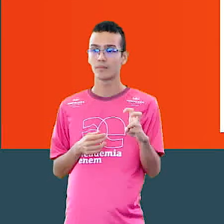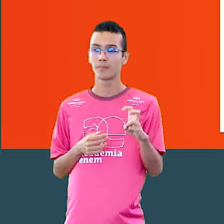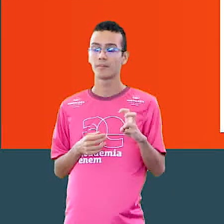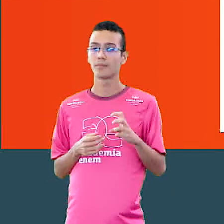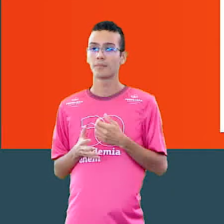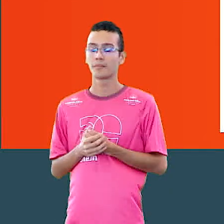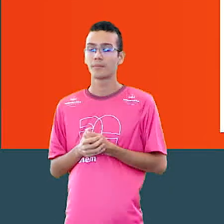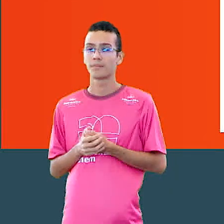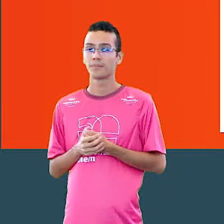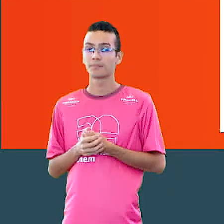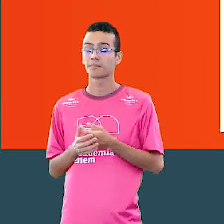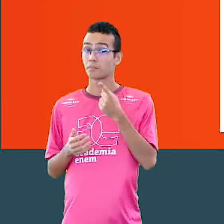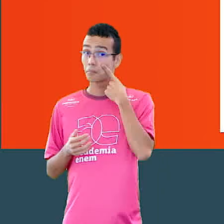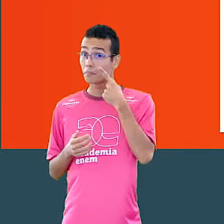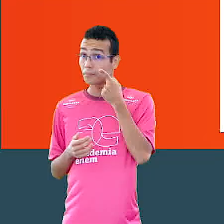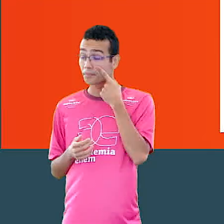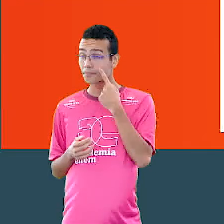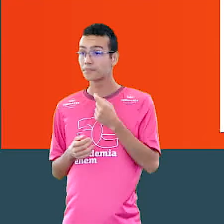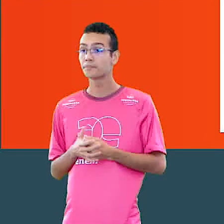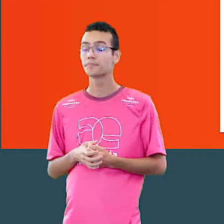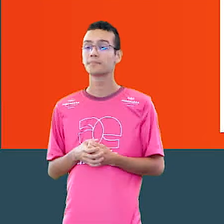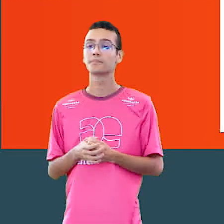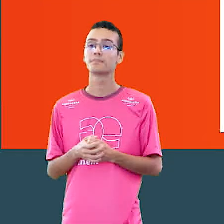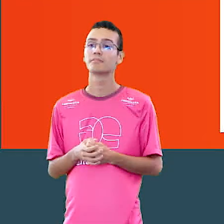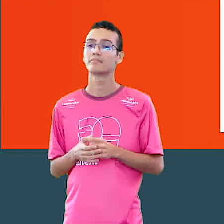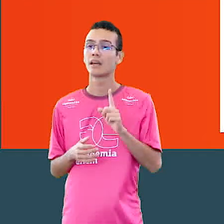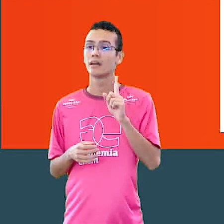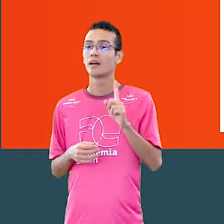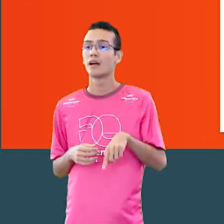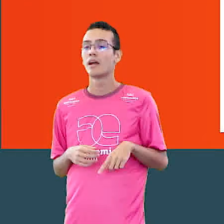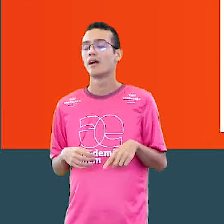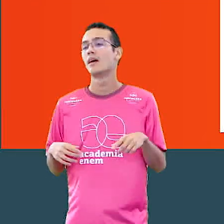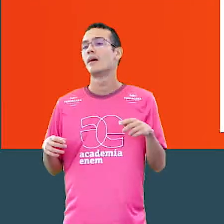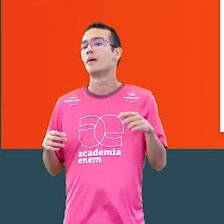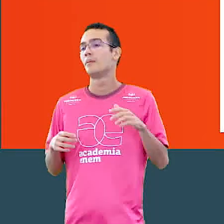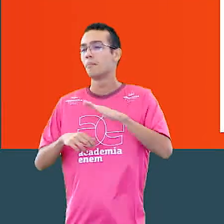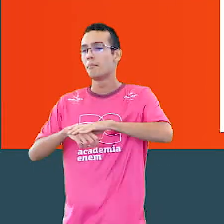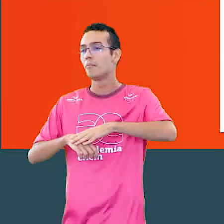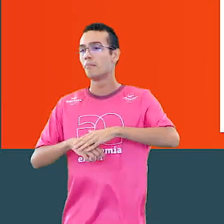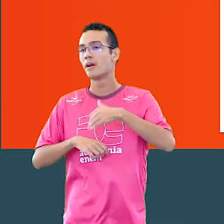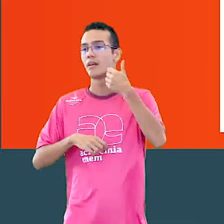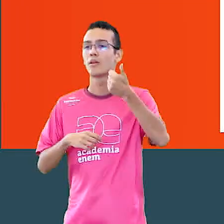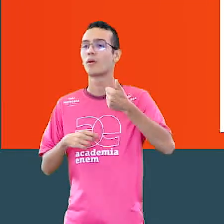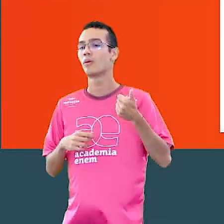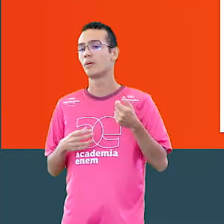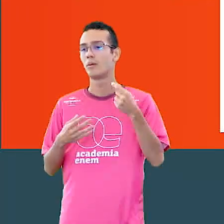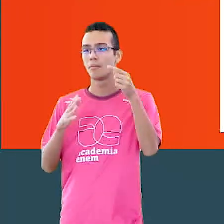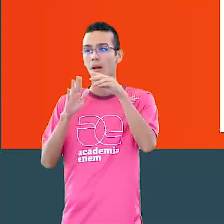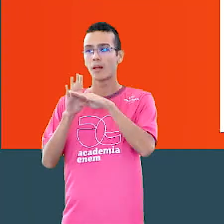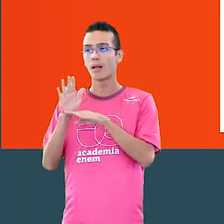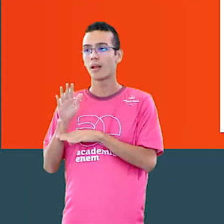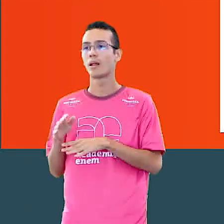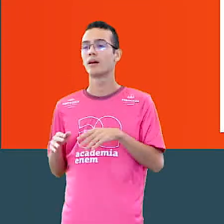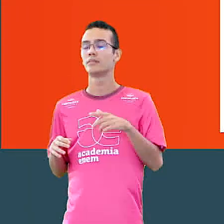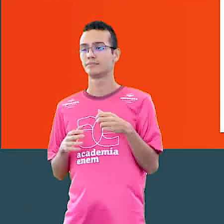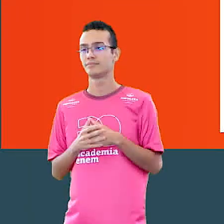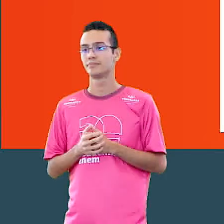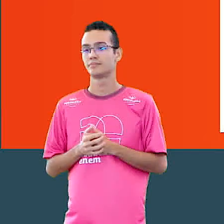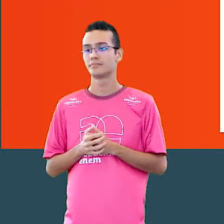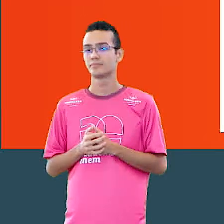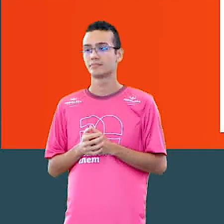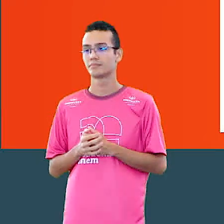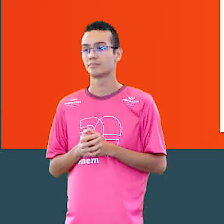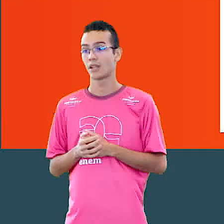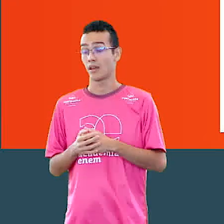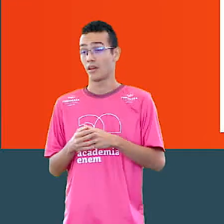Fiquem atentos, tá? Uma das melhores universidades do país, no ranking mundial, a Unicamp e a USP são as